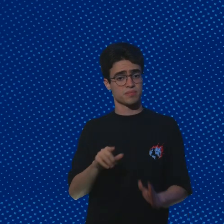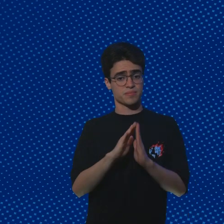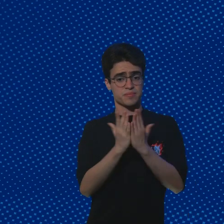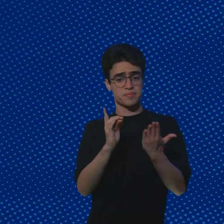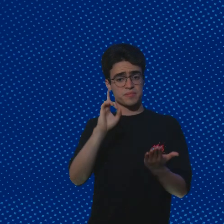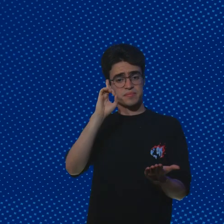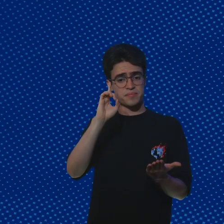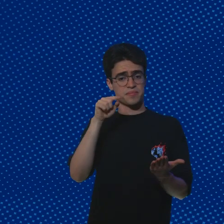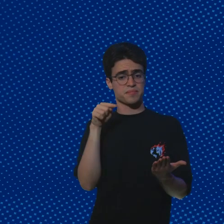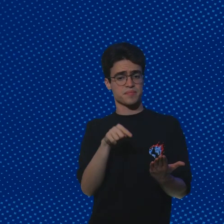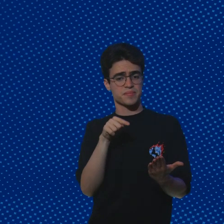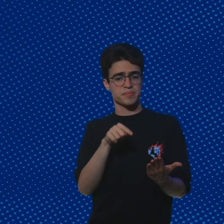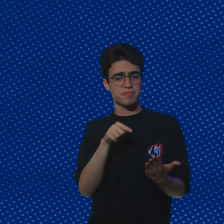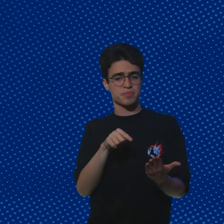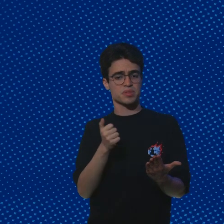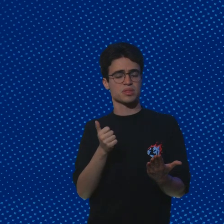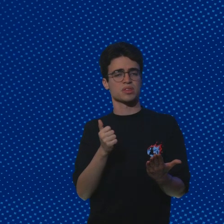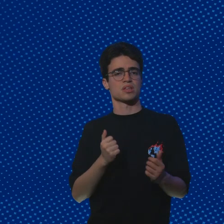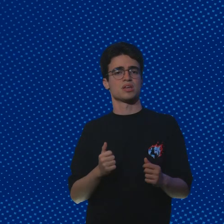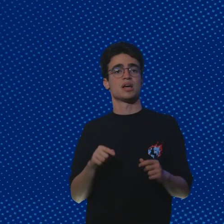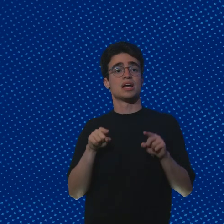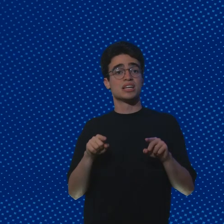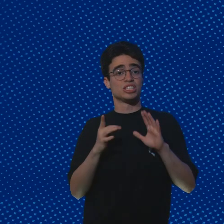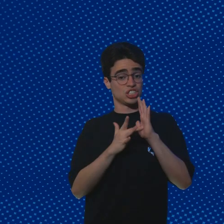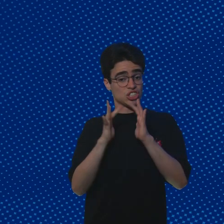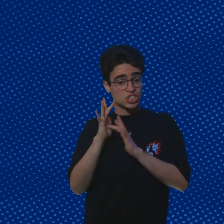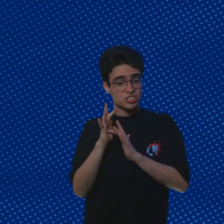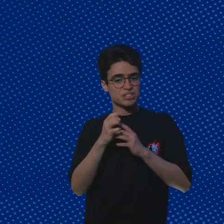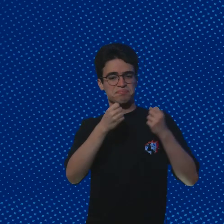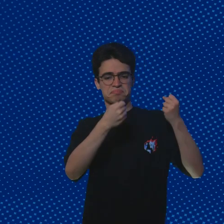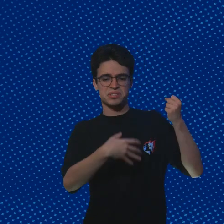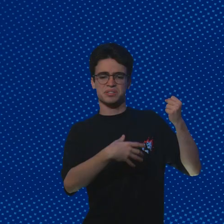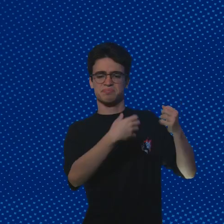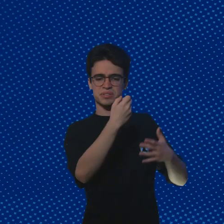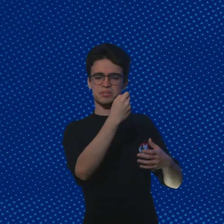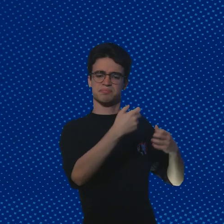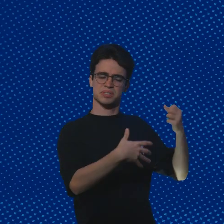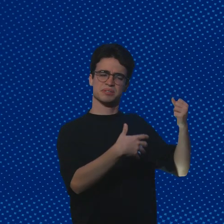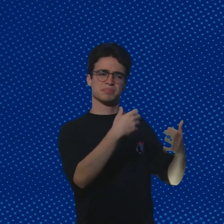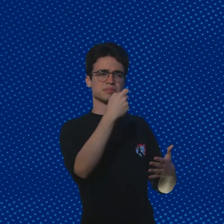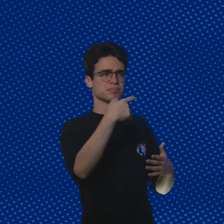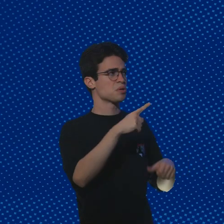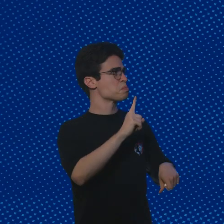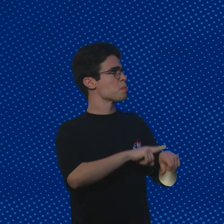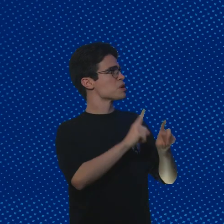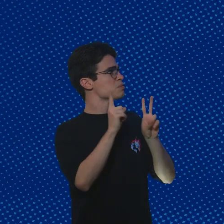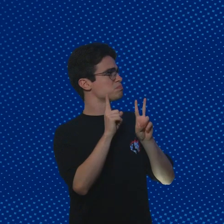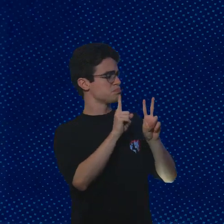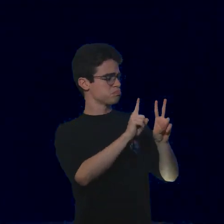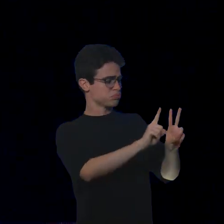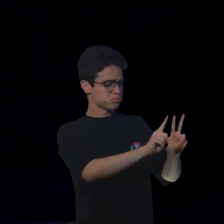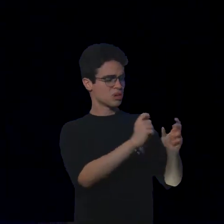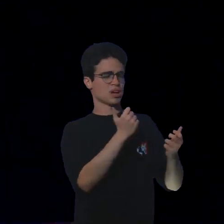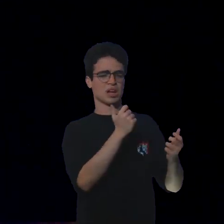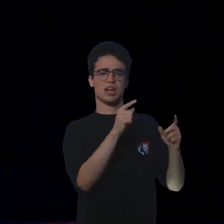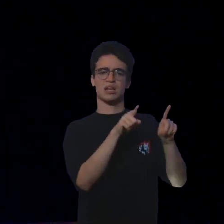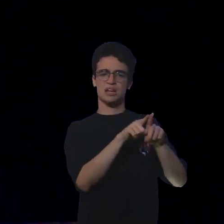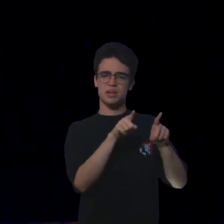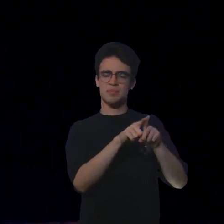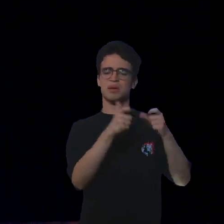palavra que ele veio trabalhando com eles no caminho, ia